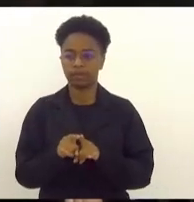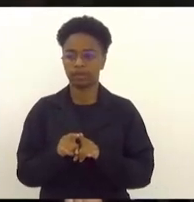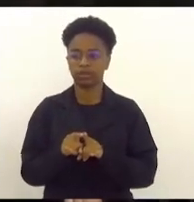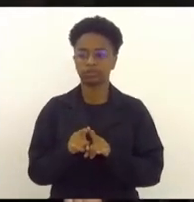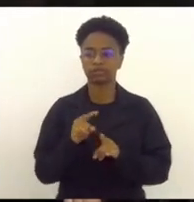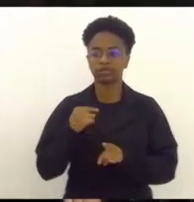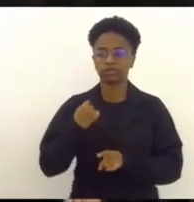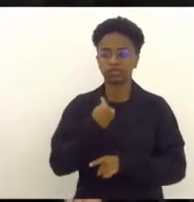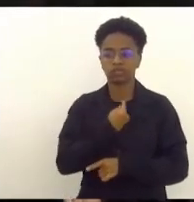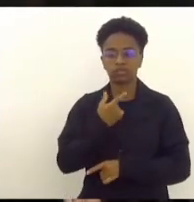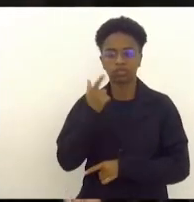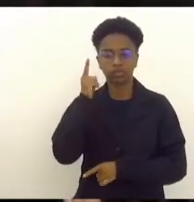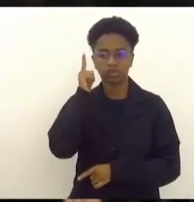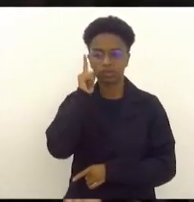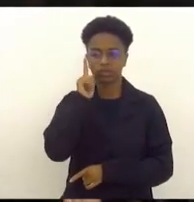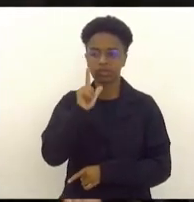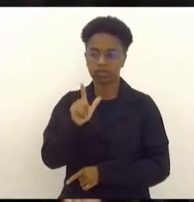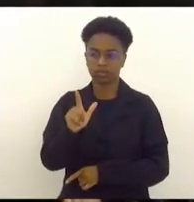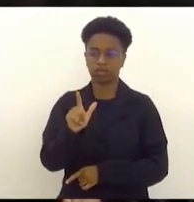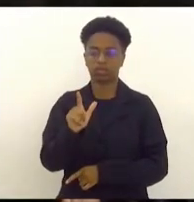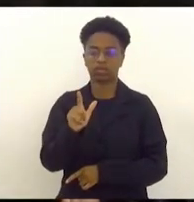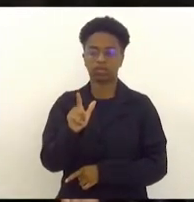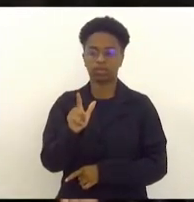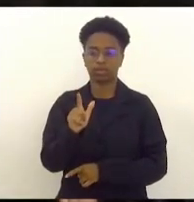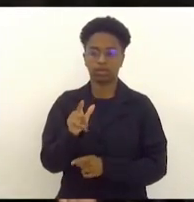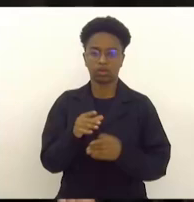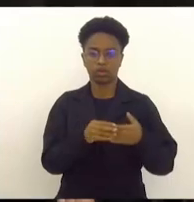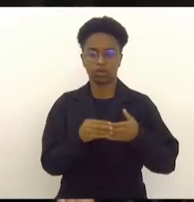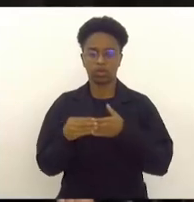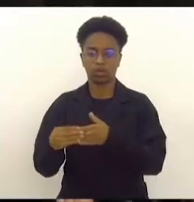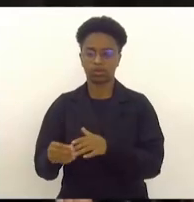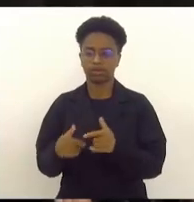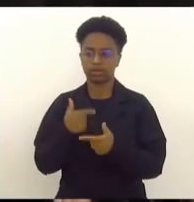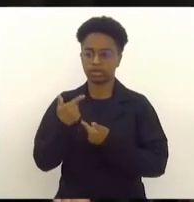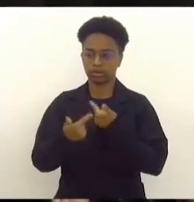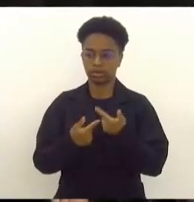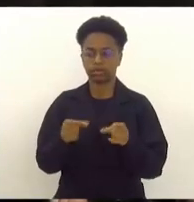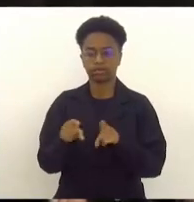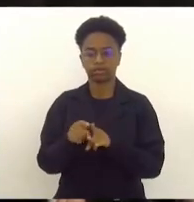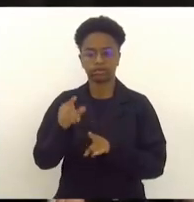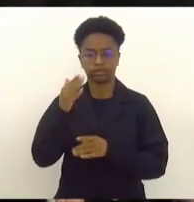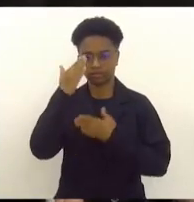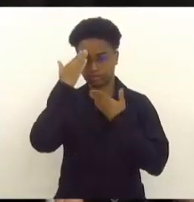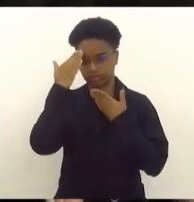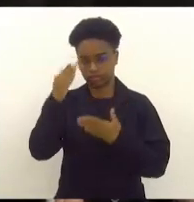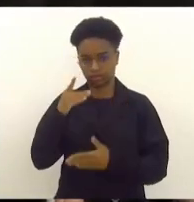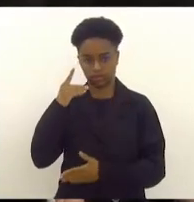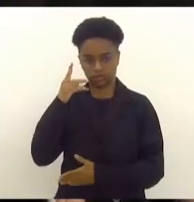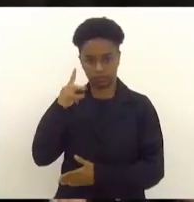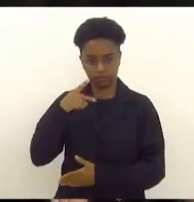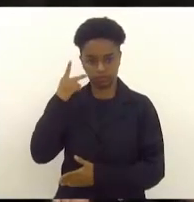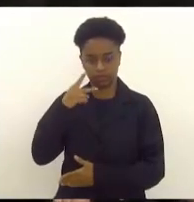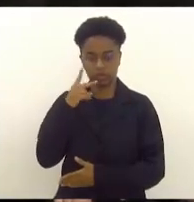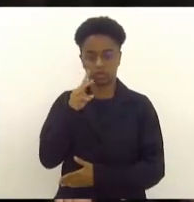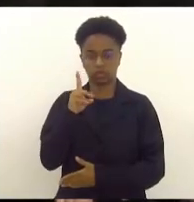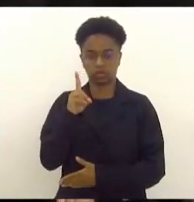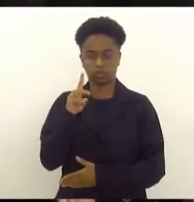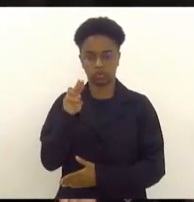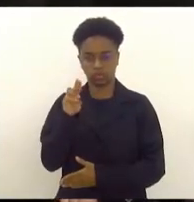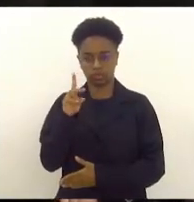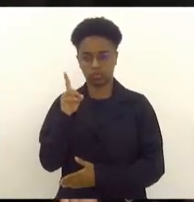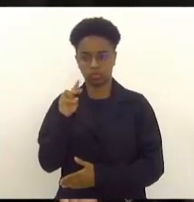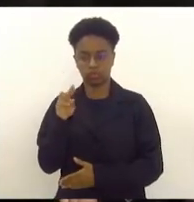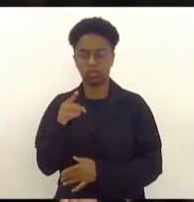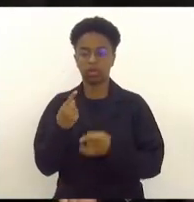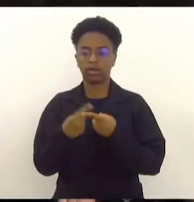fazer esta condução destes trabalhos agradecer ao Vereador Dudu do Turismo que também me